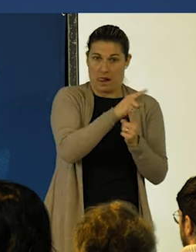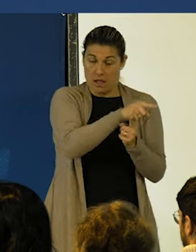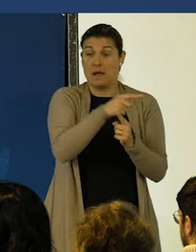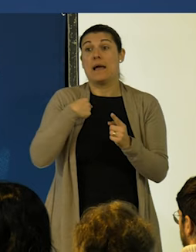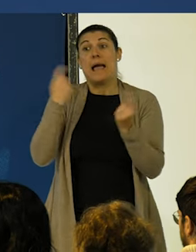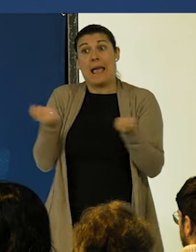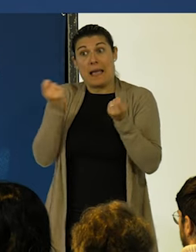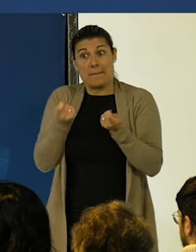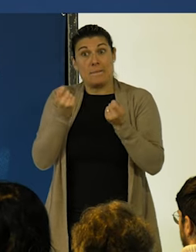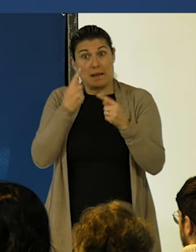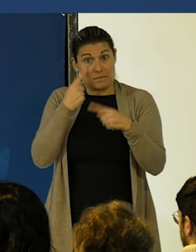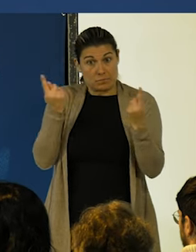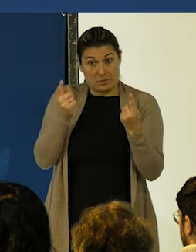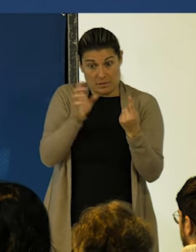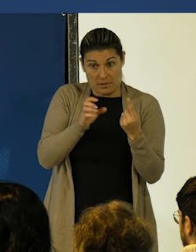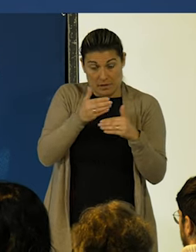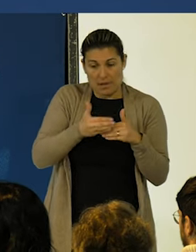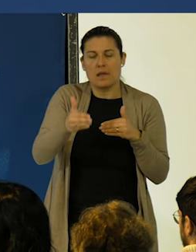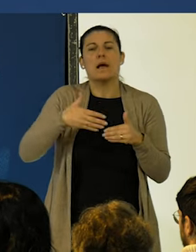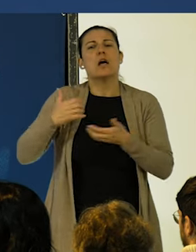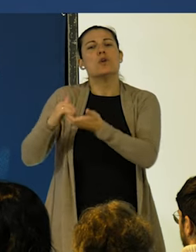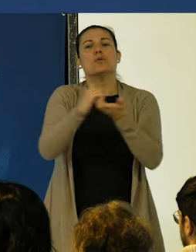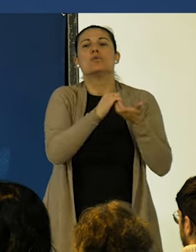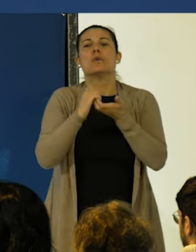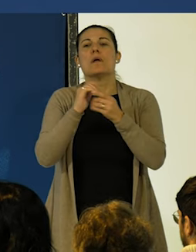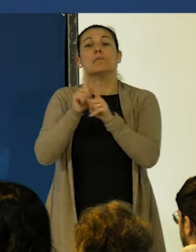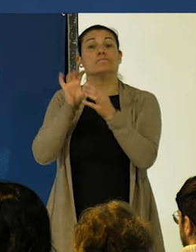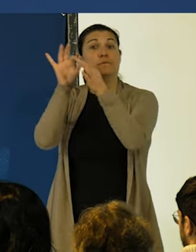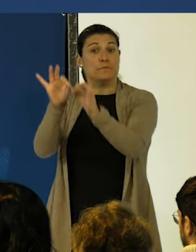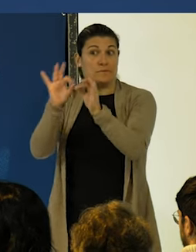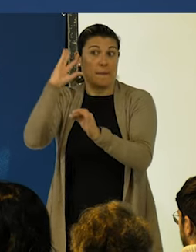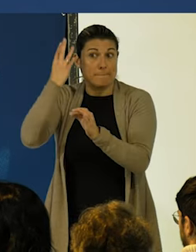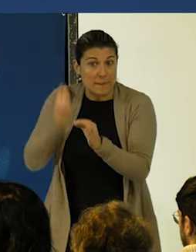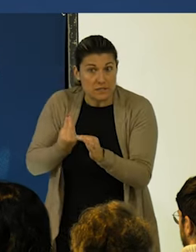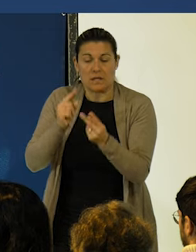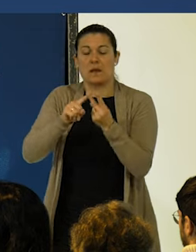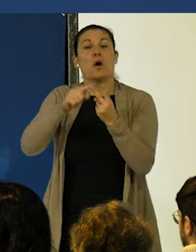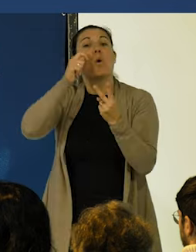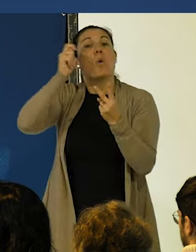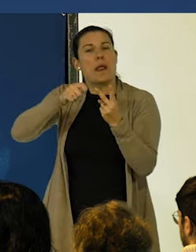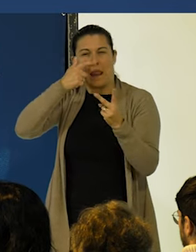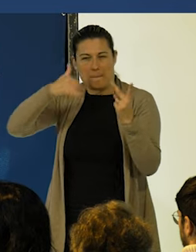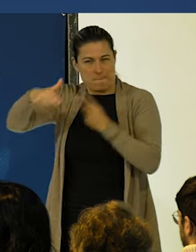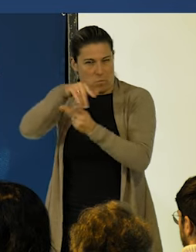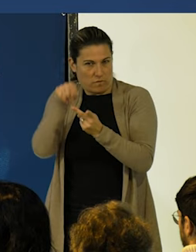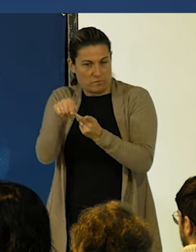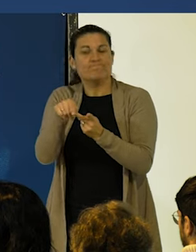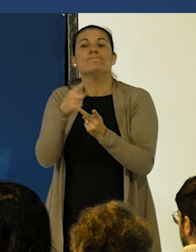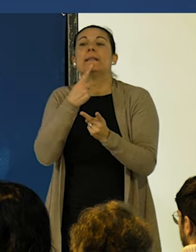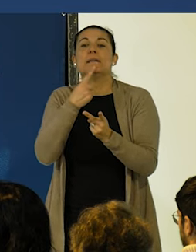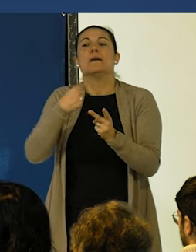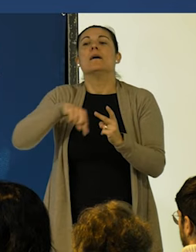campanha, sem deixar que ela apague a solidariedade com a Palestina ou com o povo ucraniano, é porque nunca